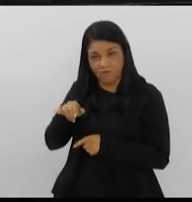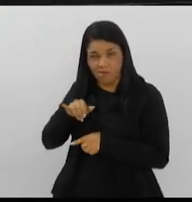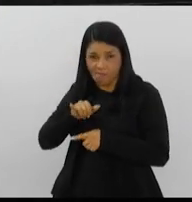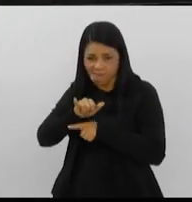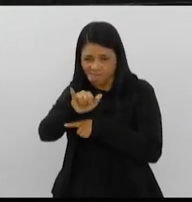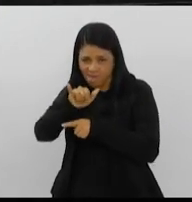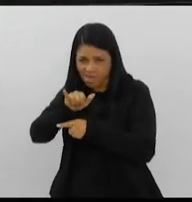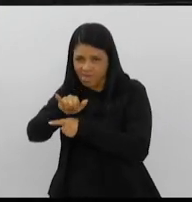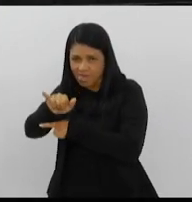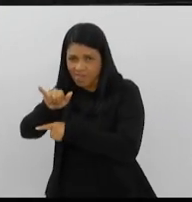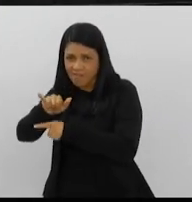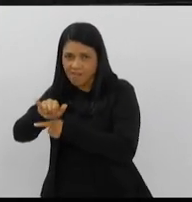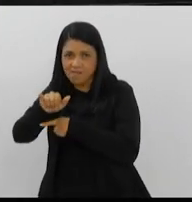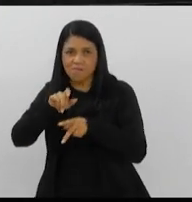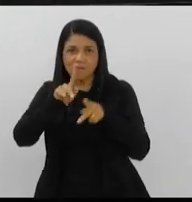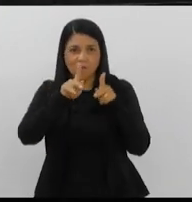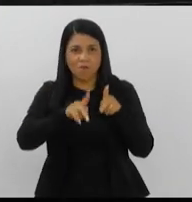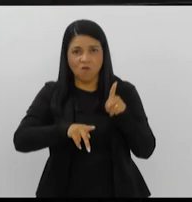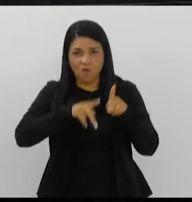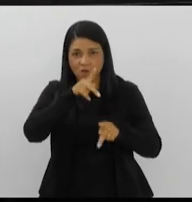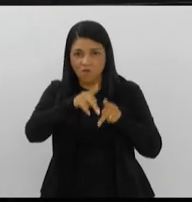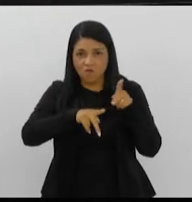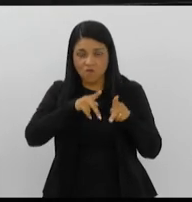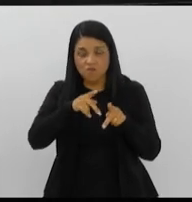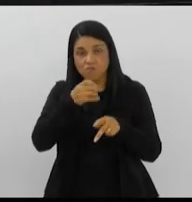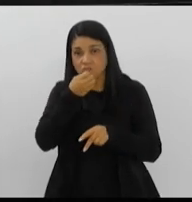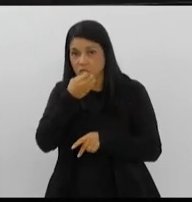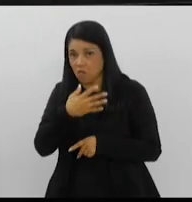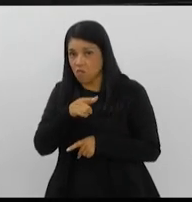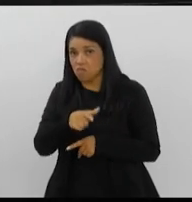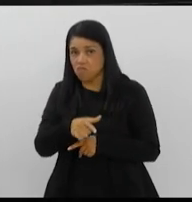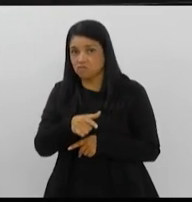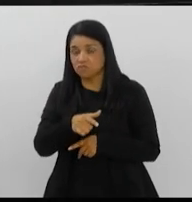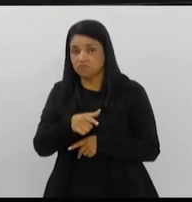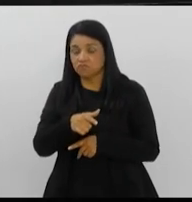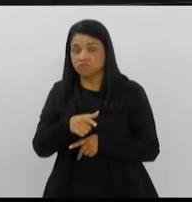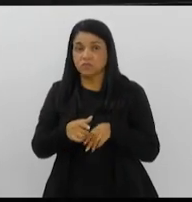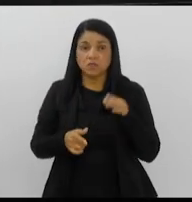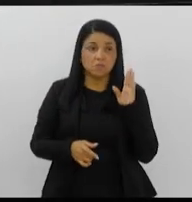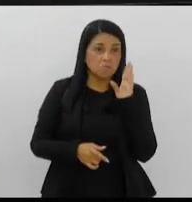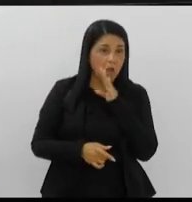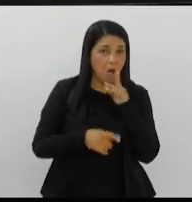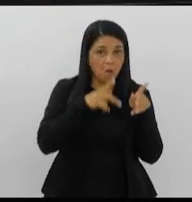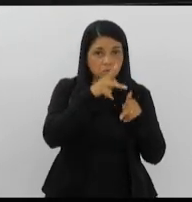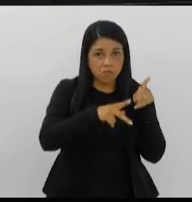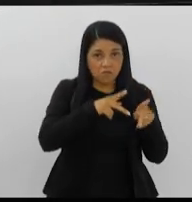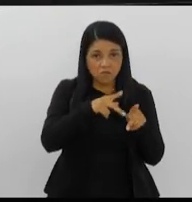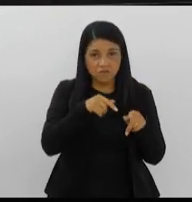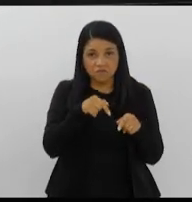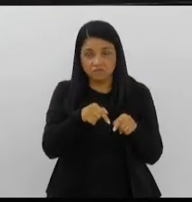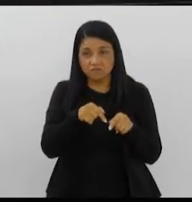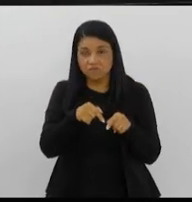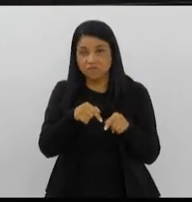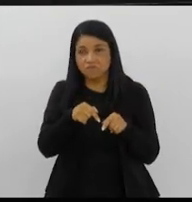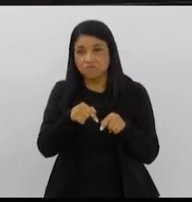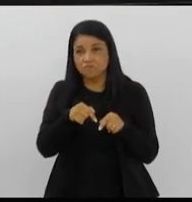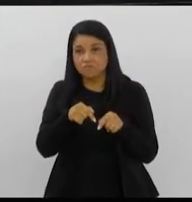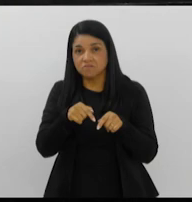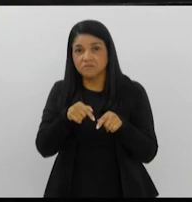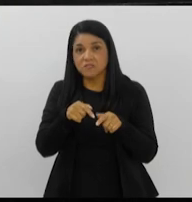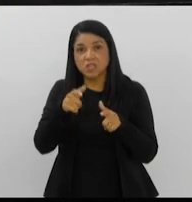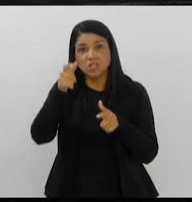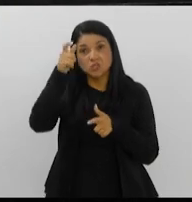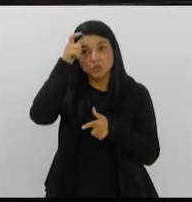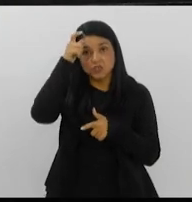povo que era do bem e era do mal. E se era do mal, era do